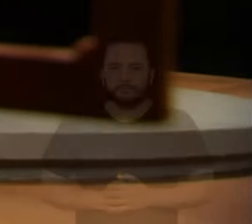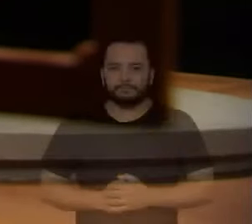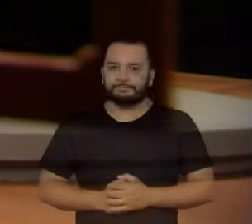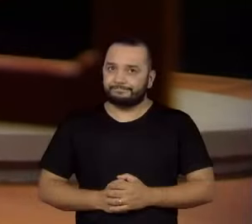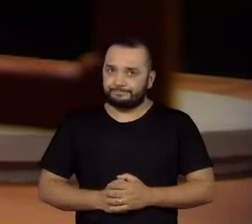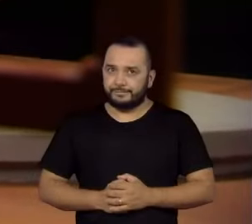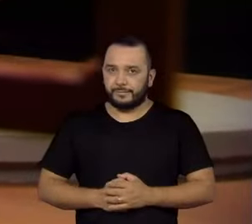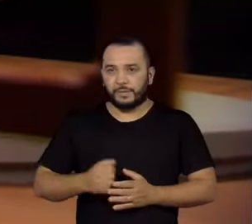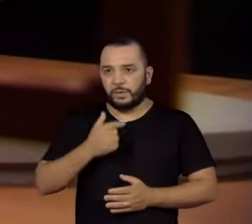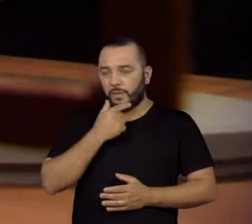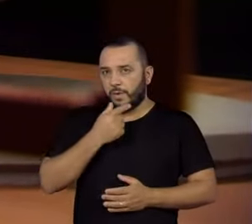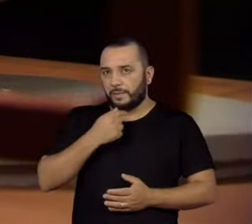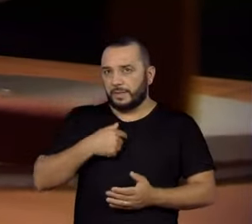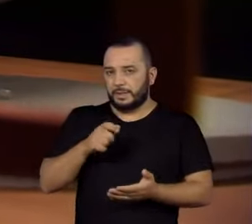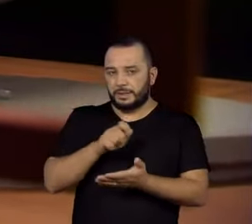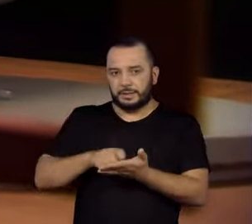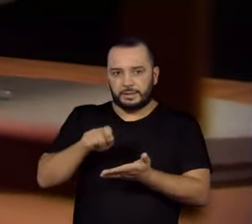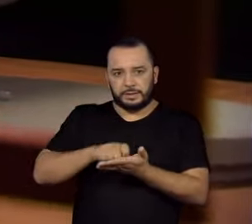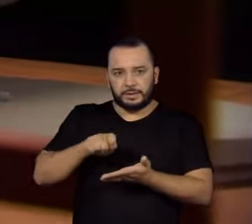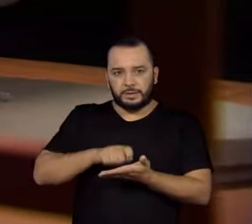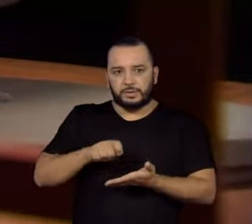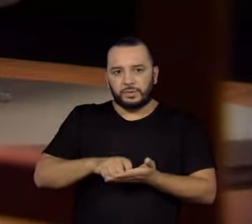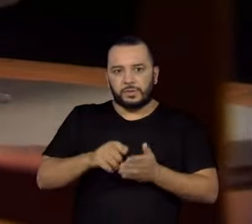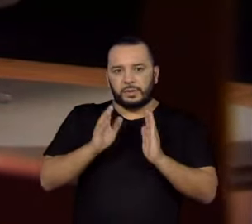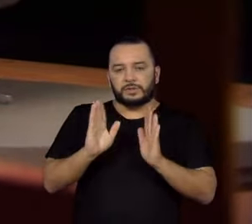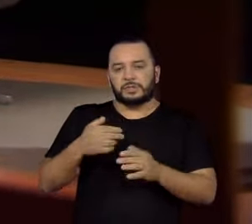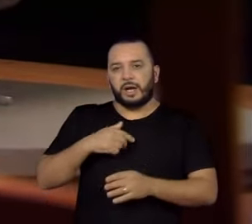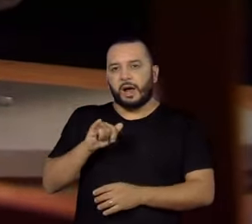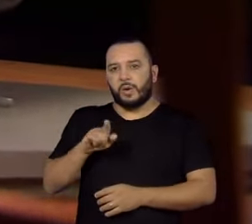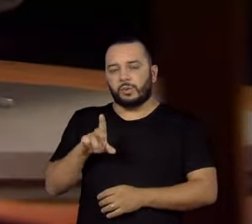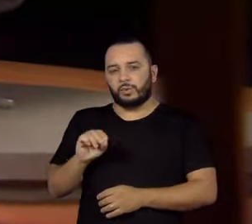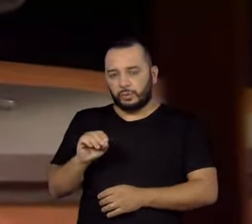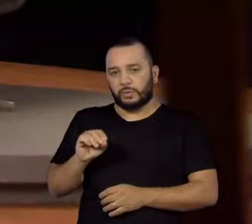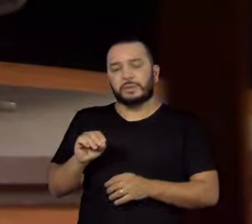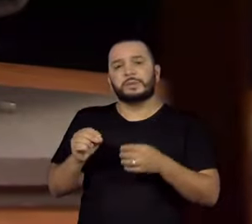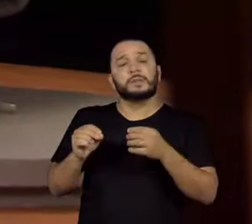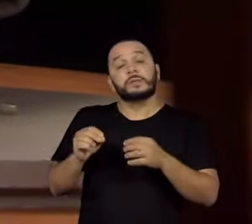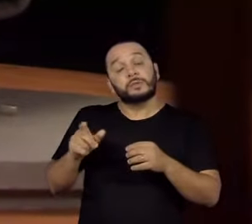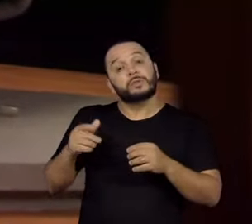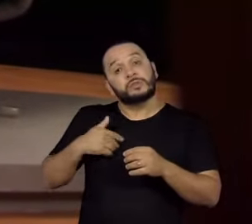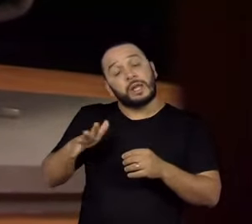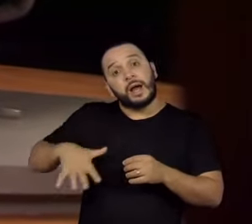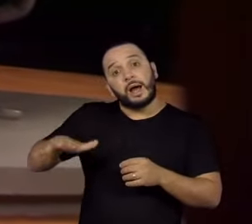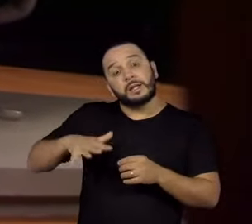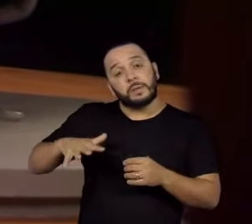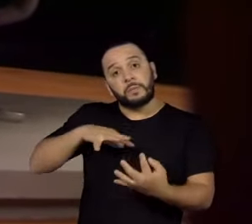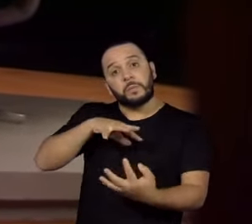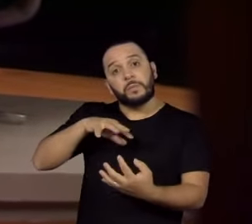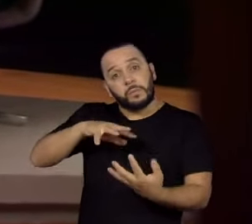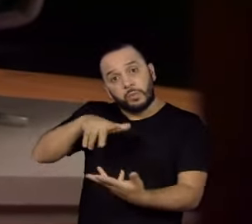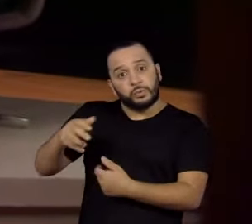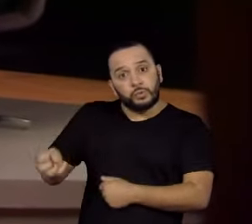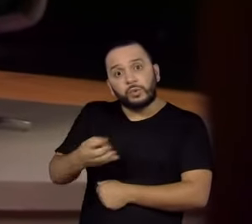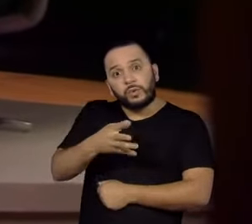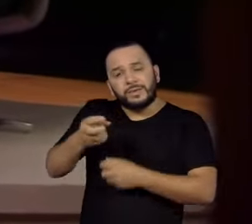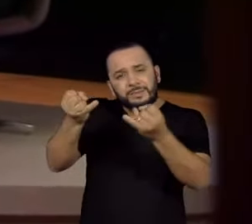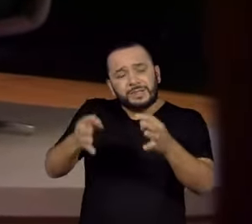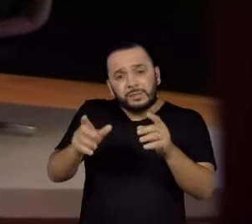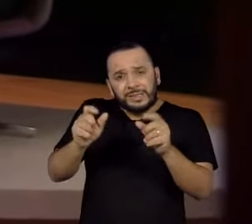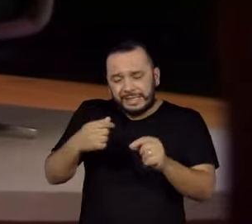O escritor Aldous Huxley, aquele do Admirável Mundo Novo, dizia que depois do silêncio, o que mais se aproxima